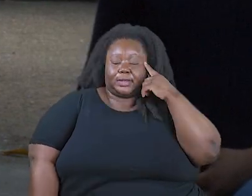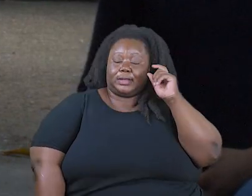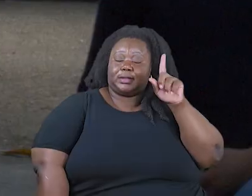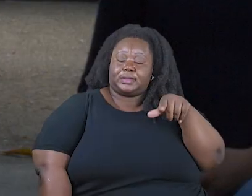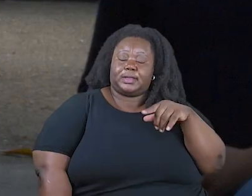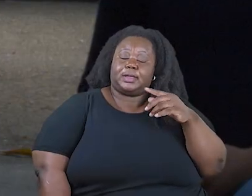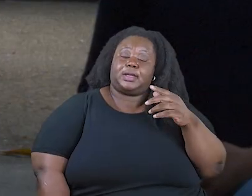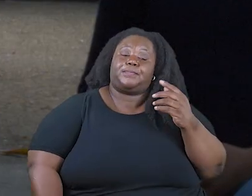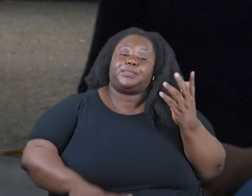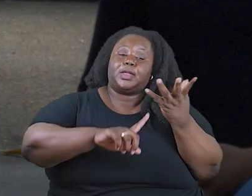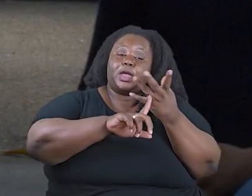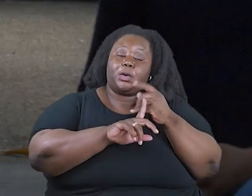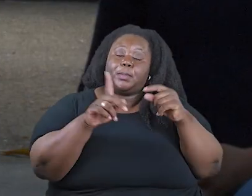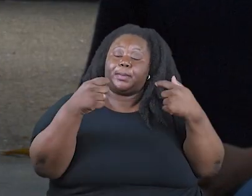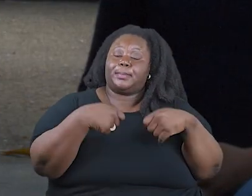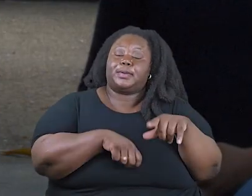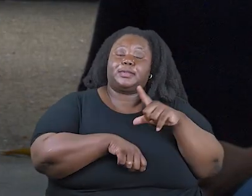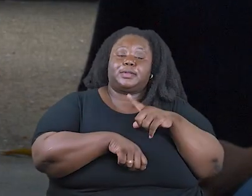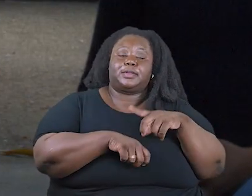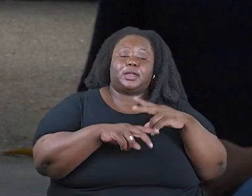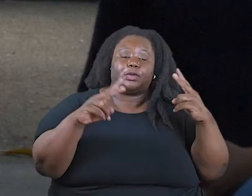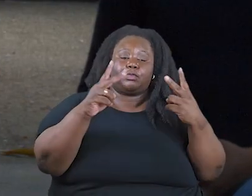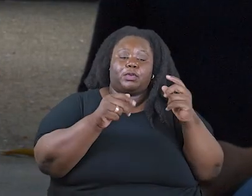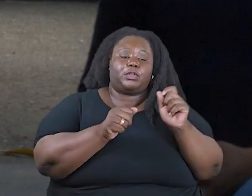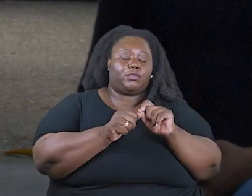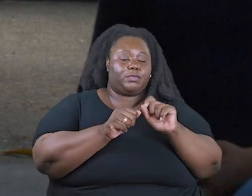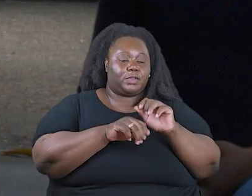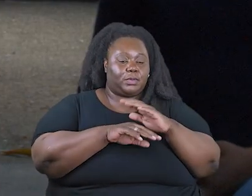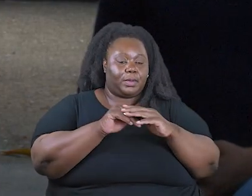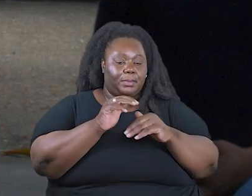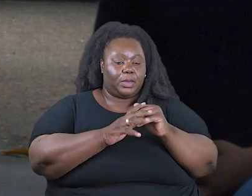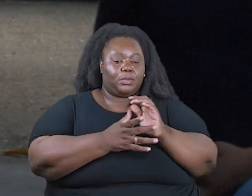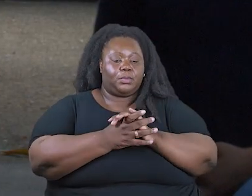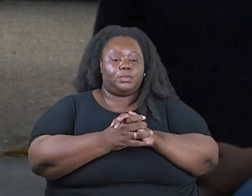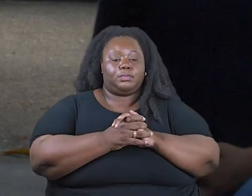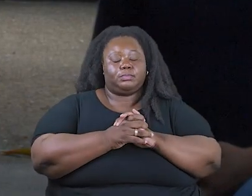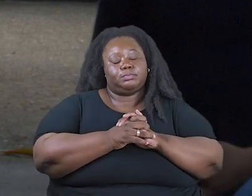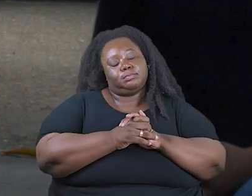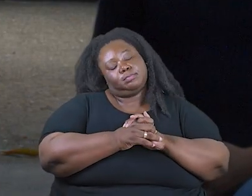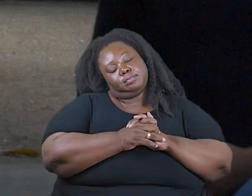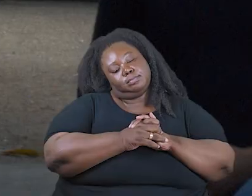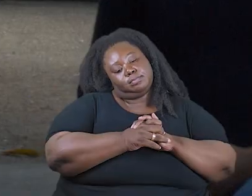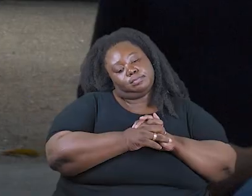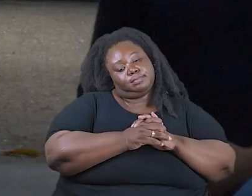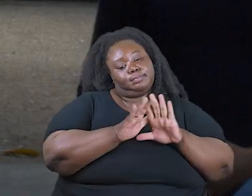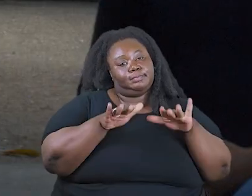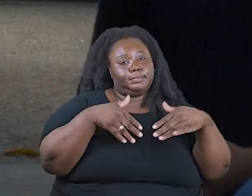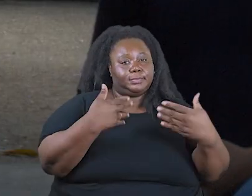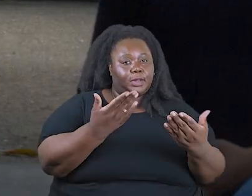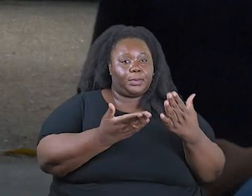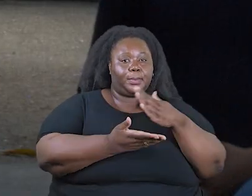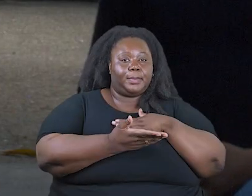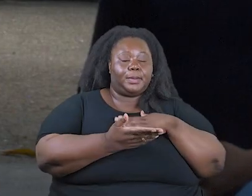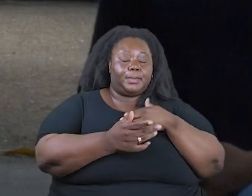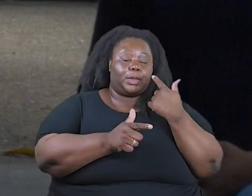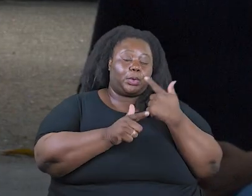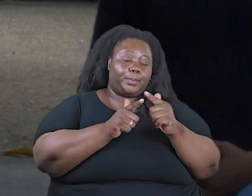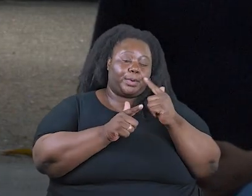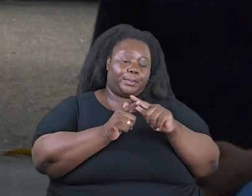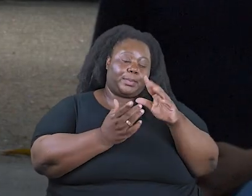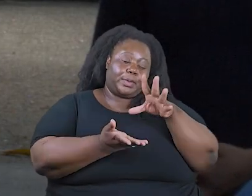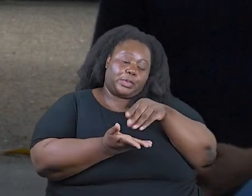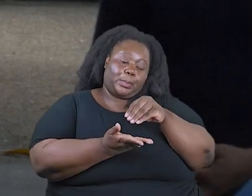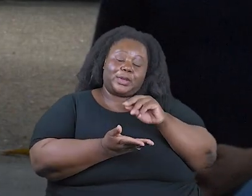de que a obra de arte, para ser obra de arte, ela tem que ter esse valor artesanal, né? Então, para mim, o problema